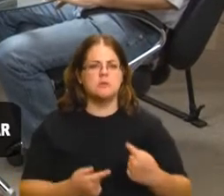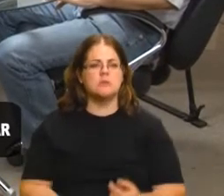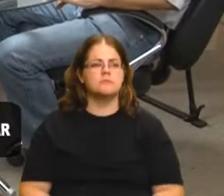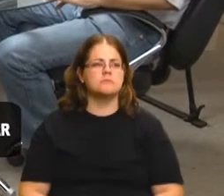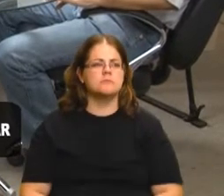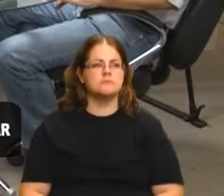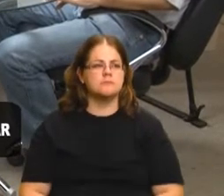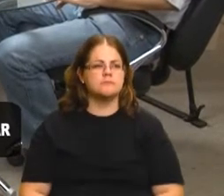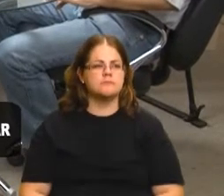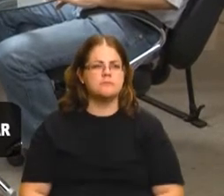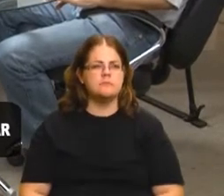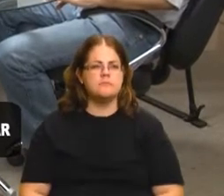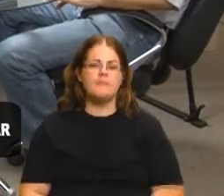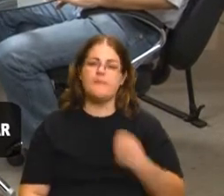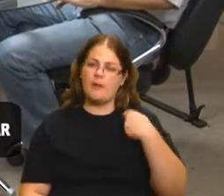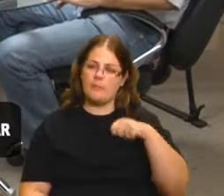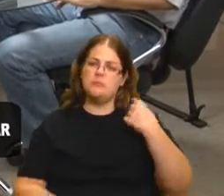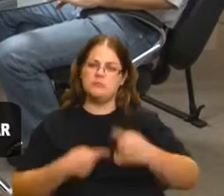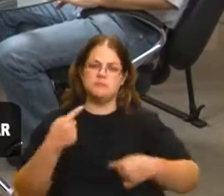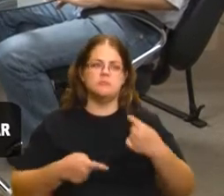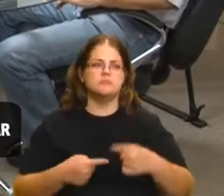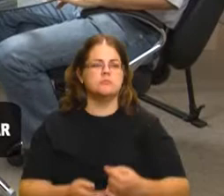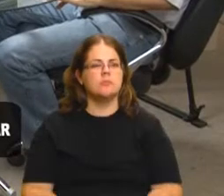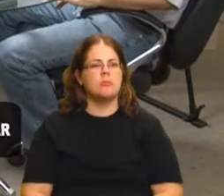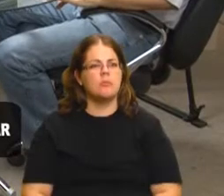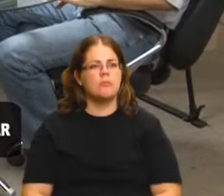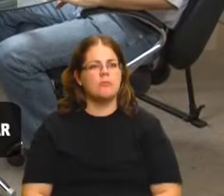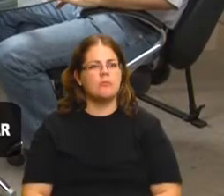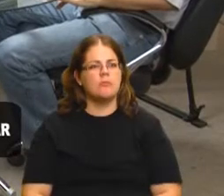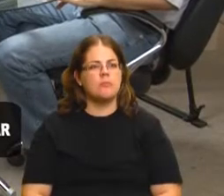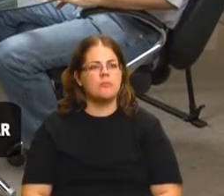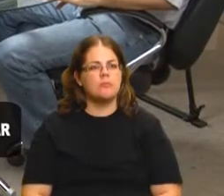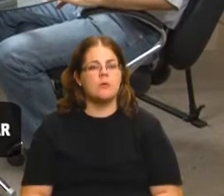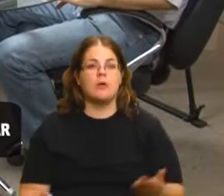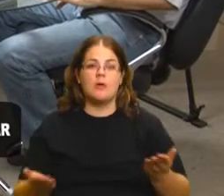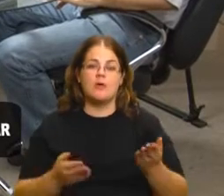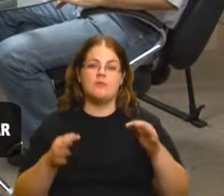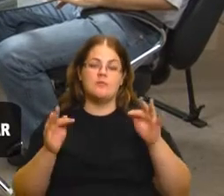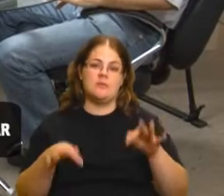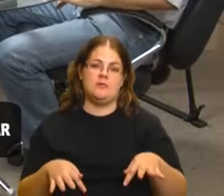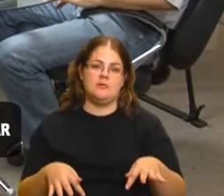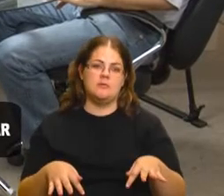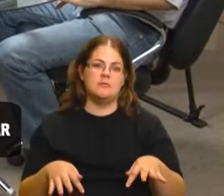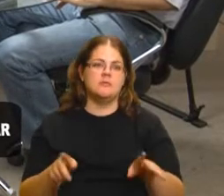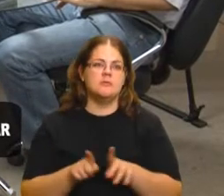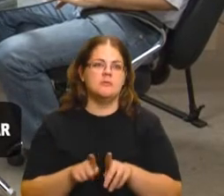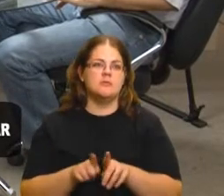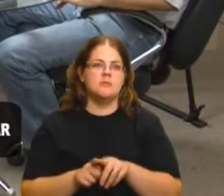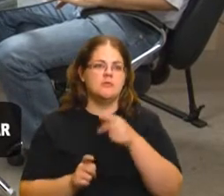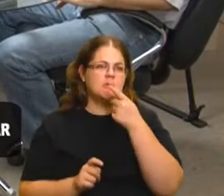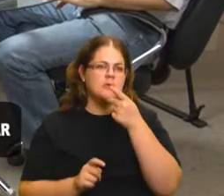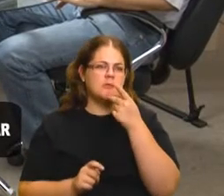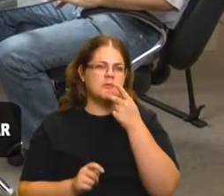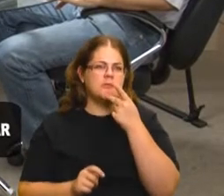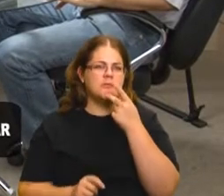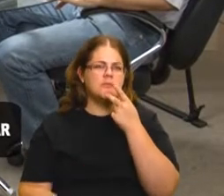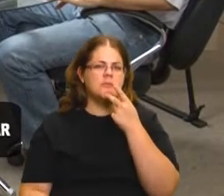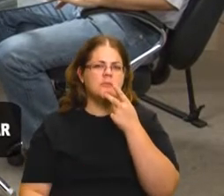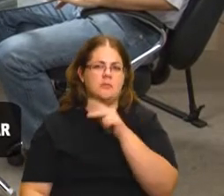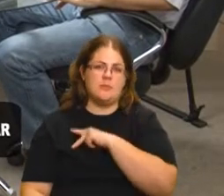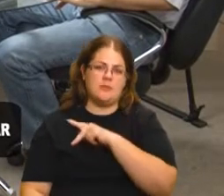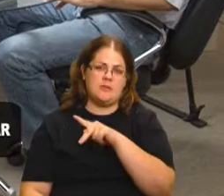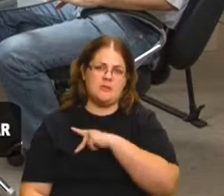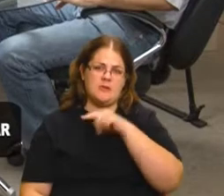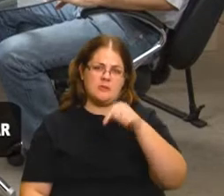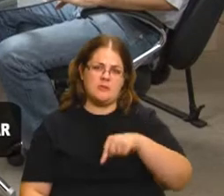período militar. Da questão... Isso tem que ser debatido. Né? Perfeito. Eu estou chegando na reta final, como diria o nosso vice-presidente da casa,